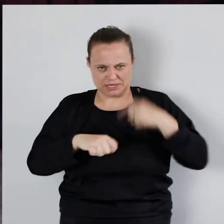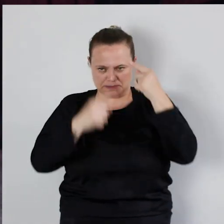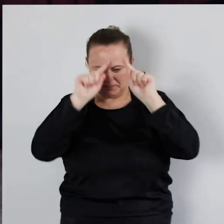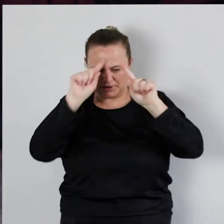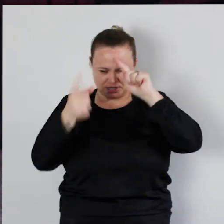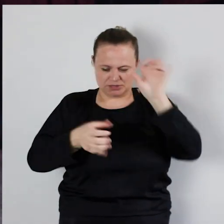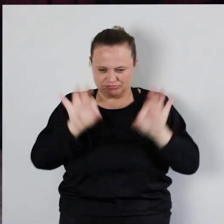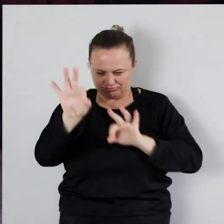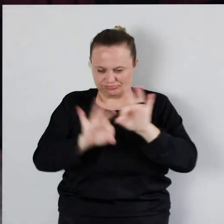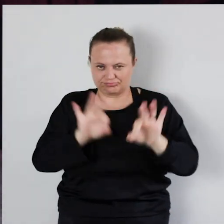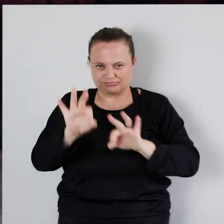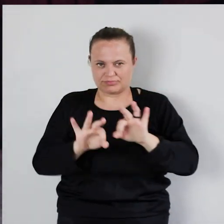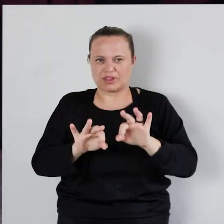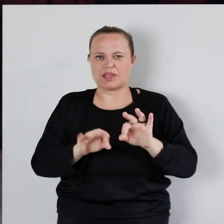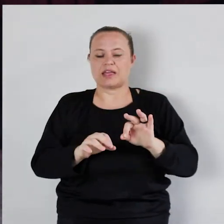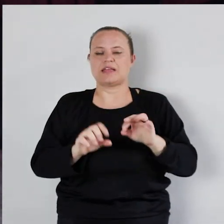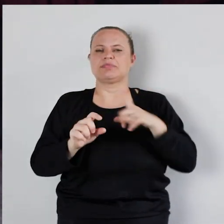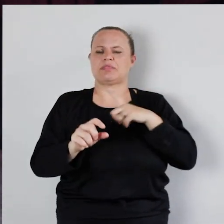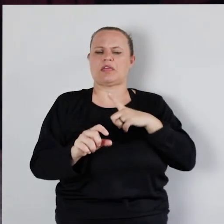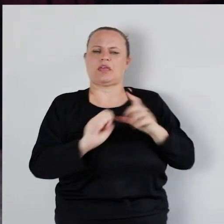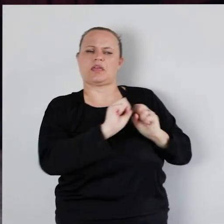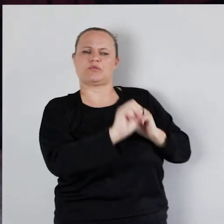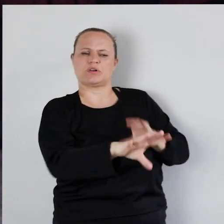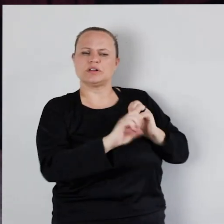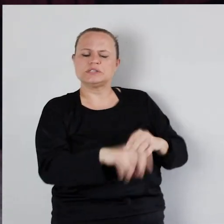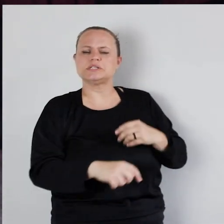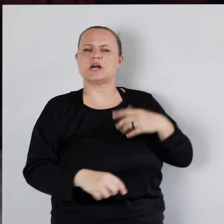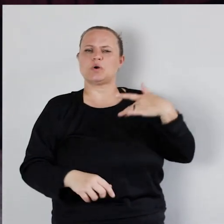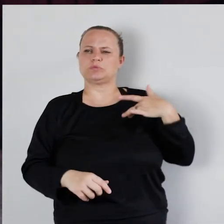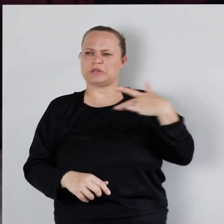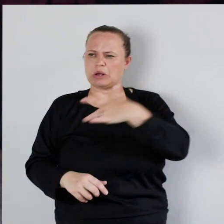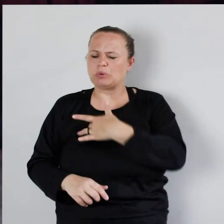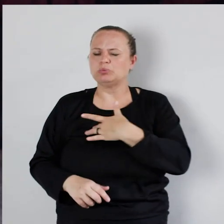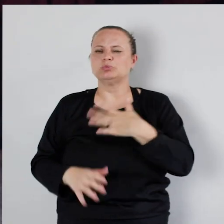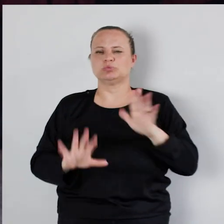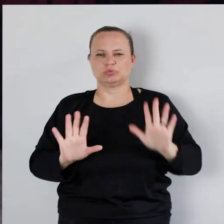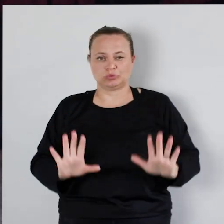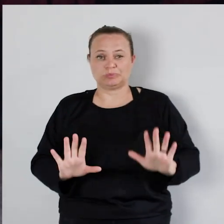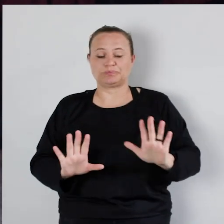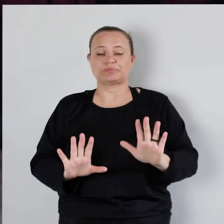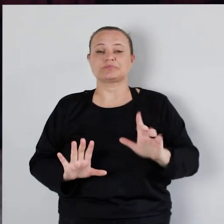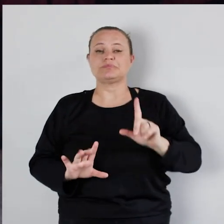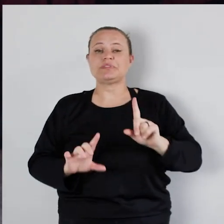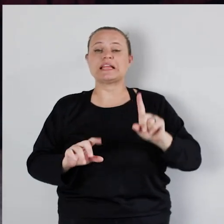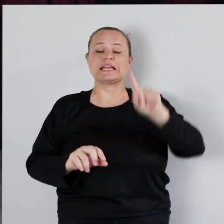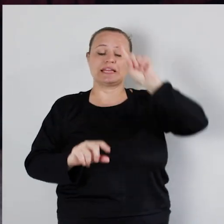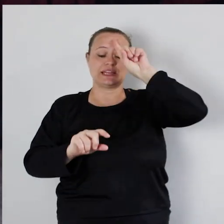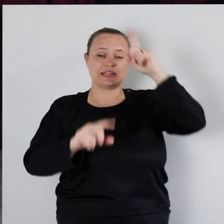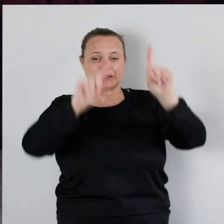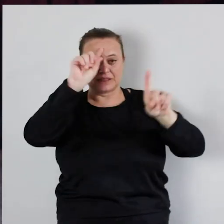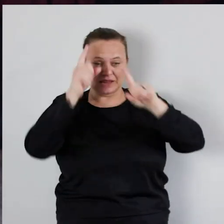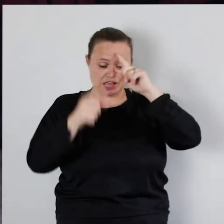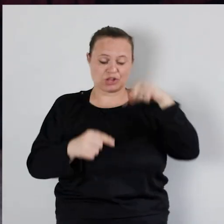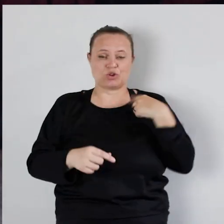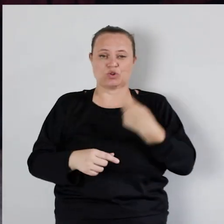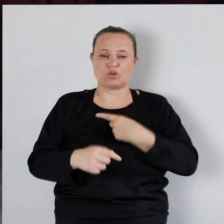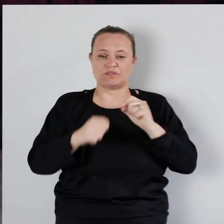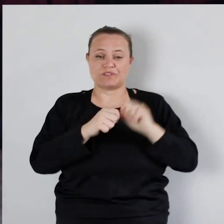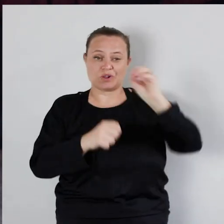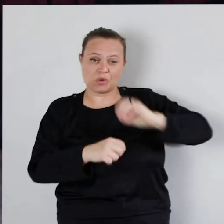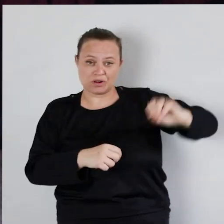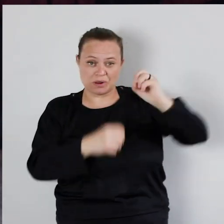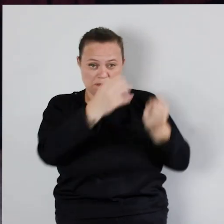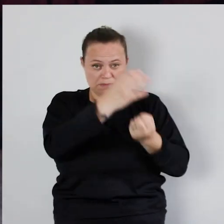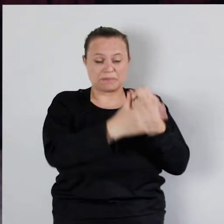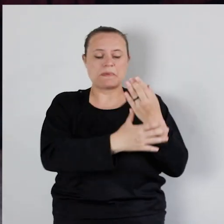própria administração e de empresas, e a gente vê esse gerencialismo em toda a sociedade, na educação, na saúde e na cultura também. Então essa